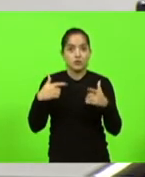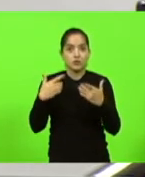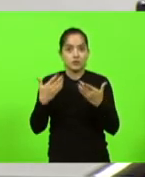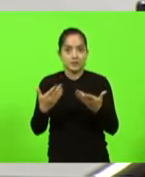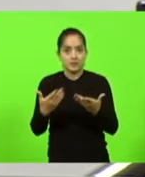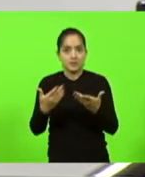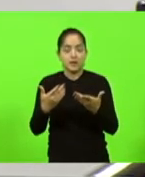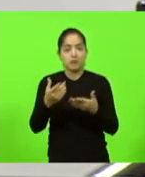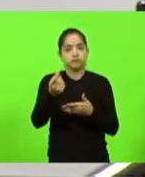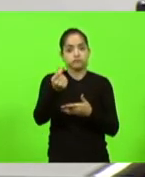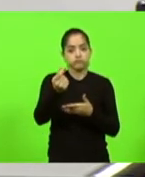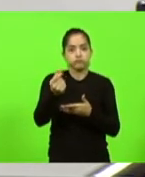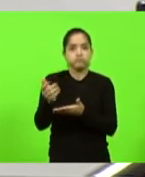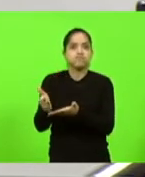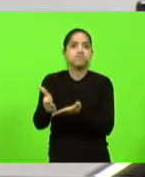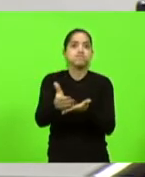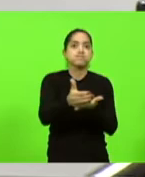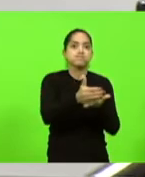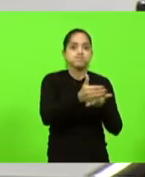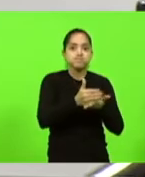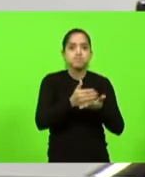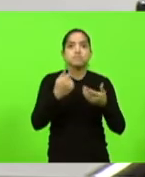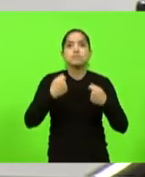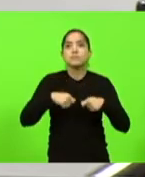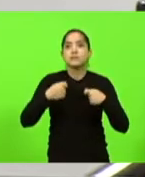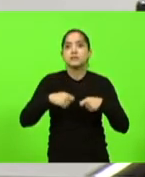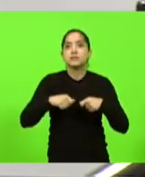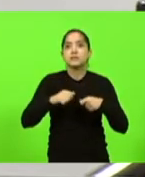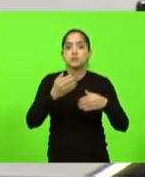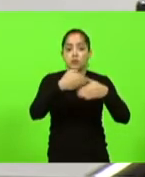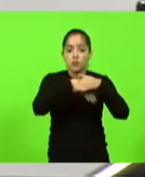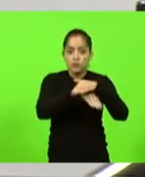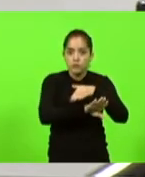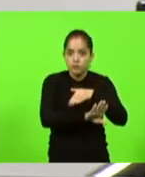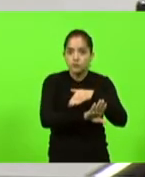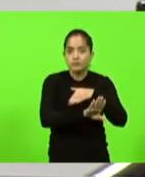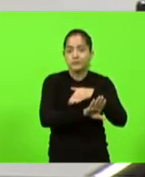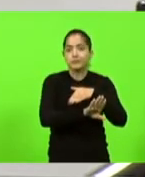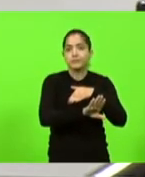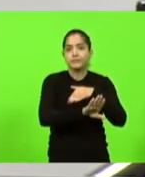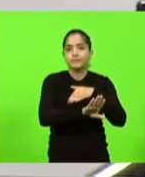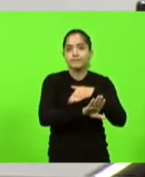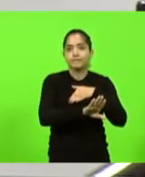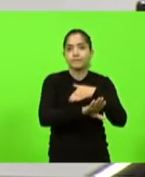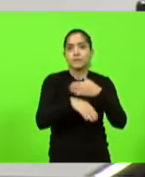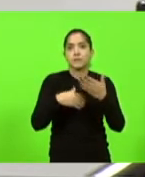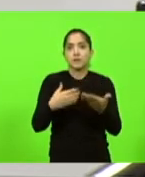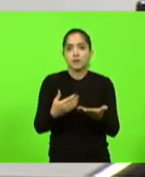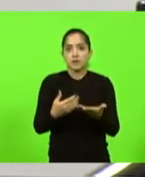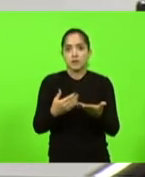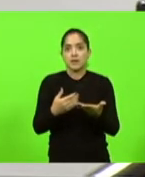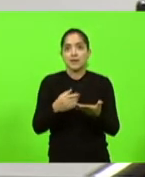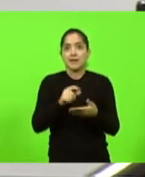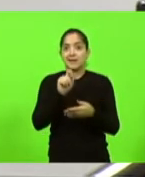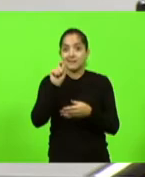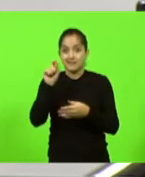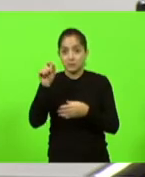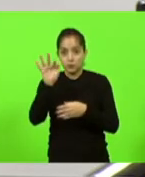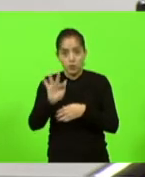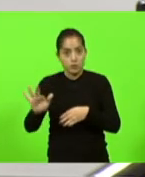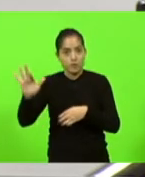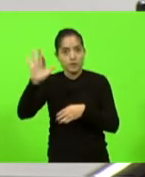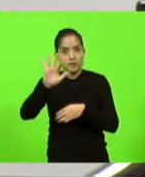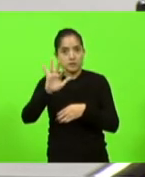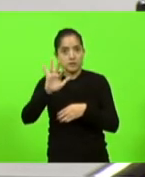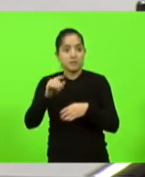receita depende do FPM, do Fundo de Participação dos Municípios, que quando cai a receita no governo federal, estoura na